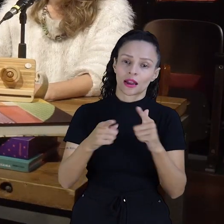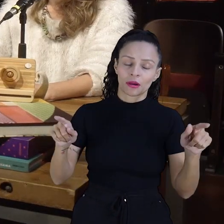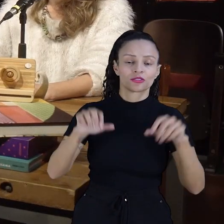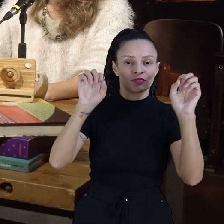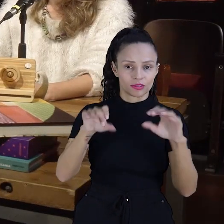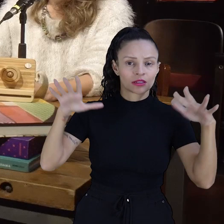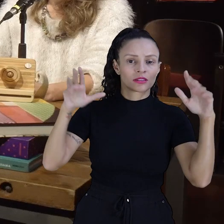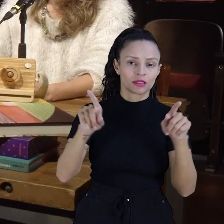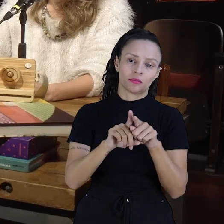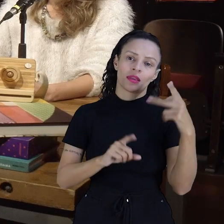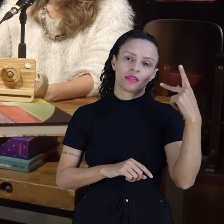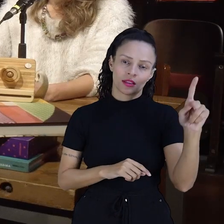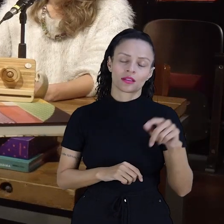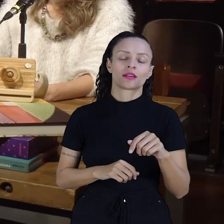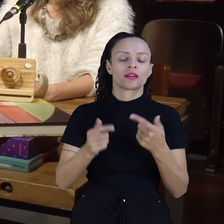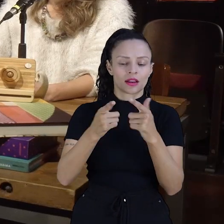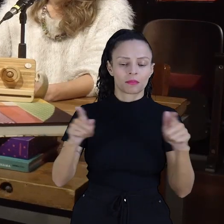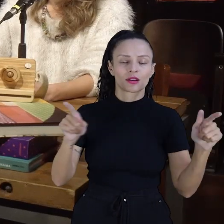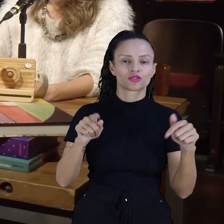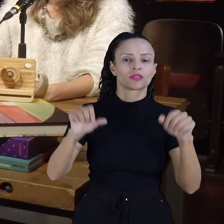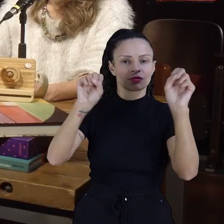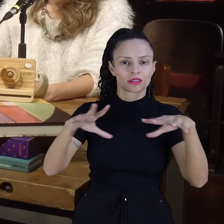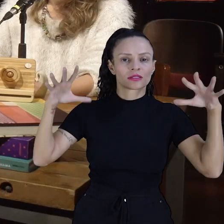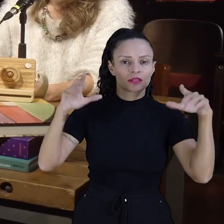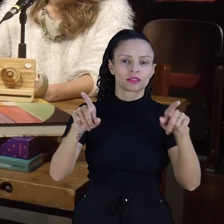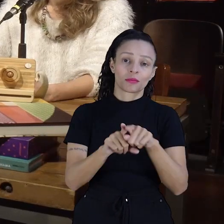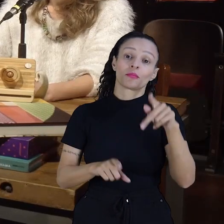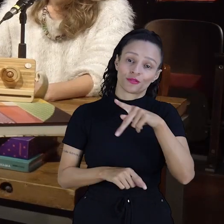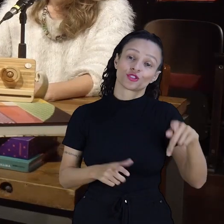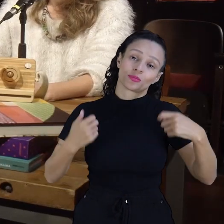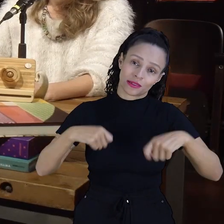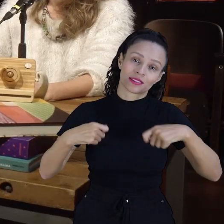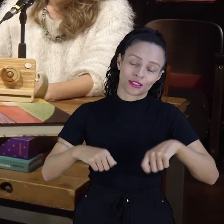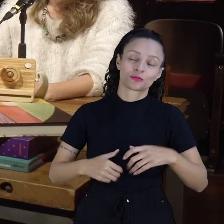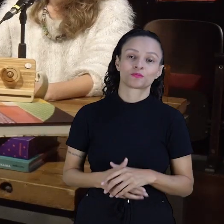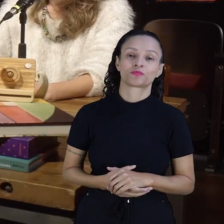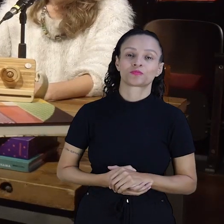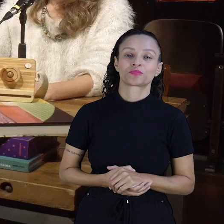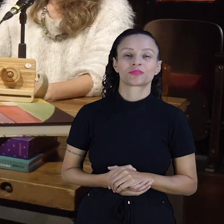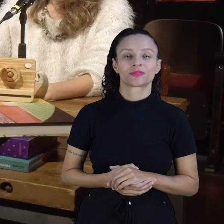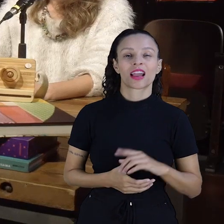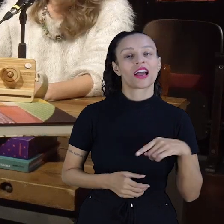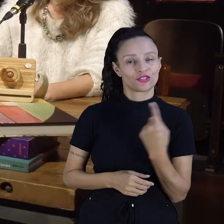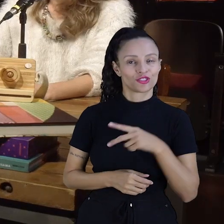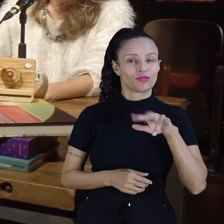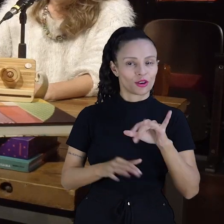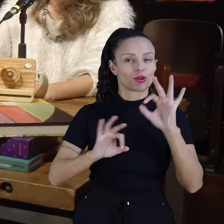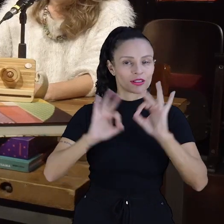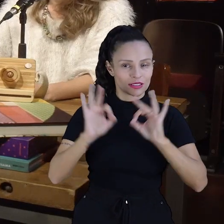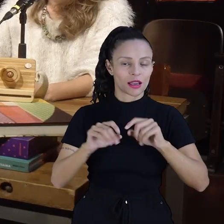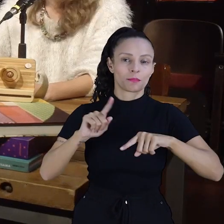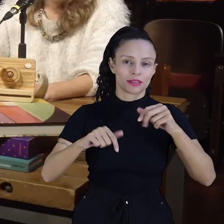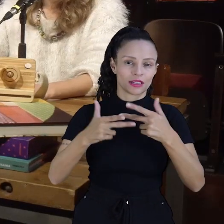Gramática da Fantasia, que também é dele. A Gramática da Fantasia, que é o que os professores estão precisando. A gente vai organizar